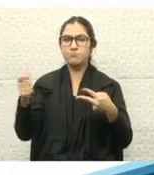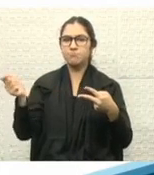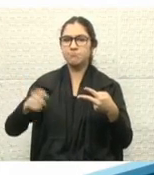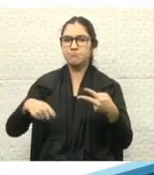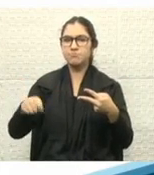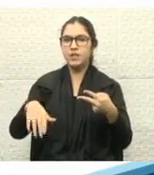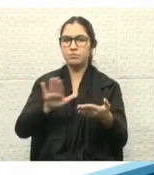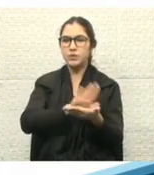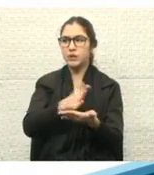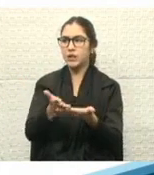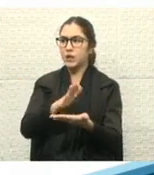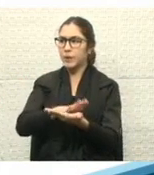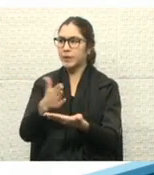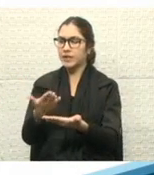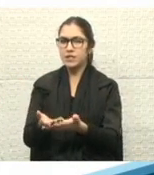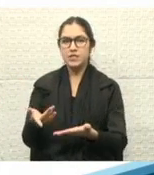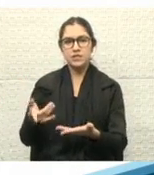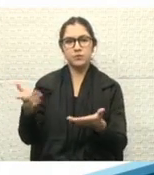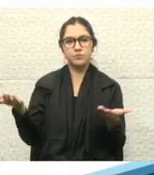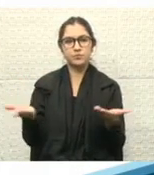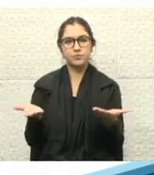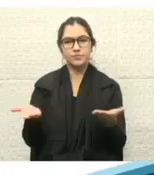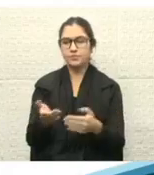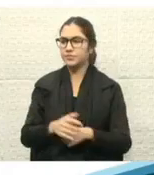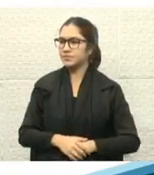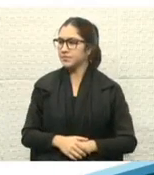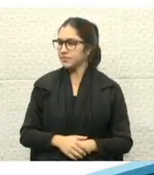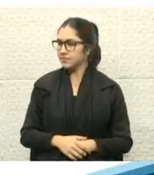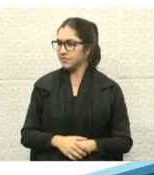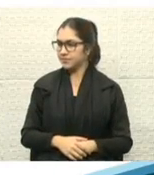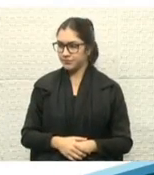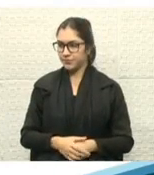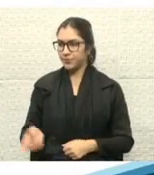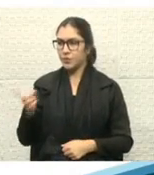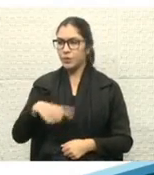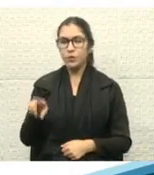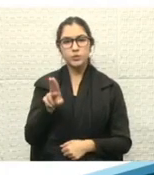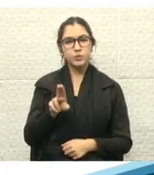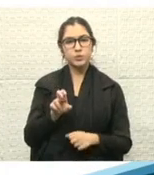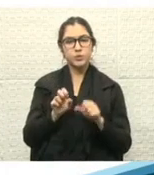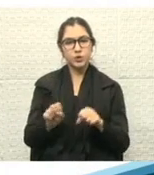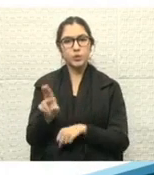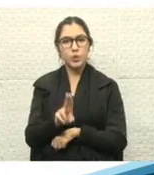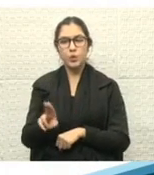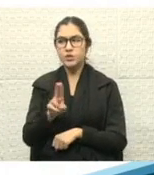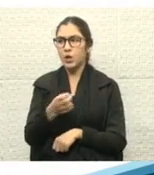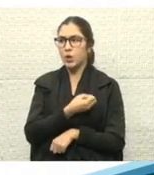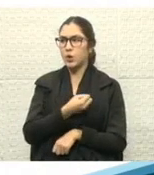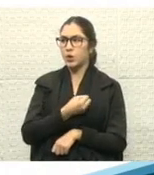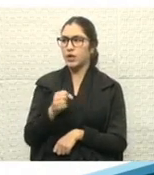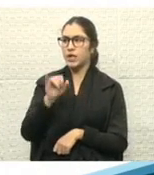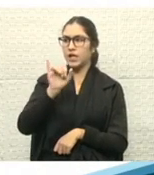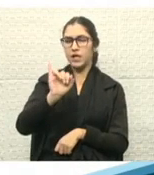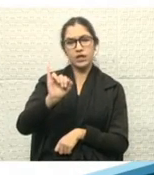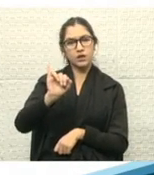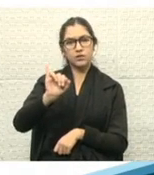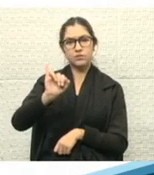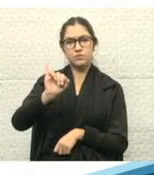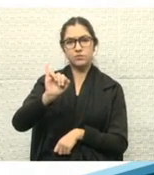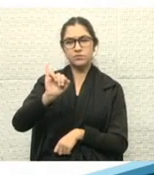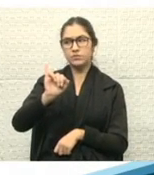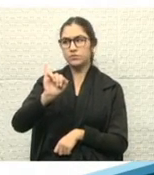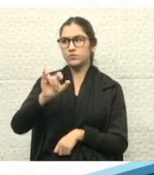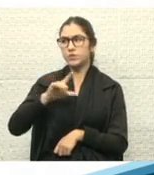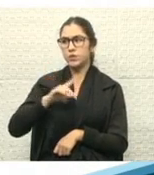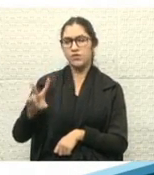possíveis interpretações para essa unidade imaginária. Então, nós podemos usar a notação I,